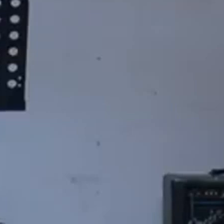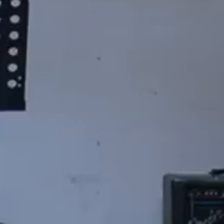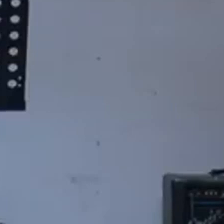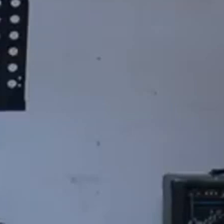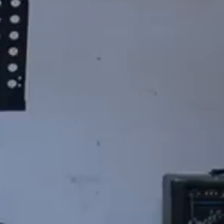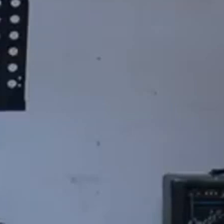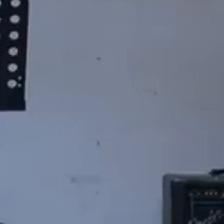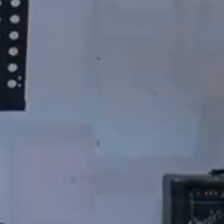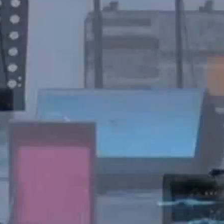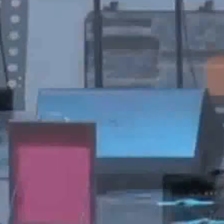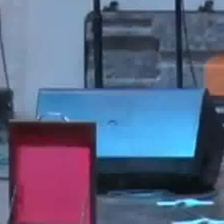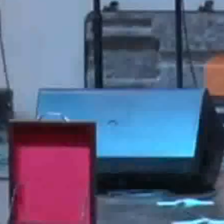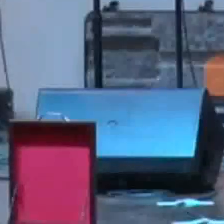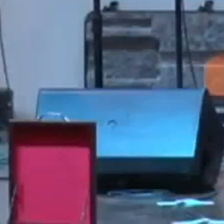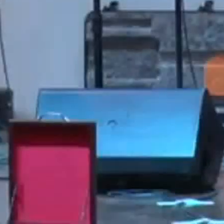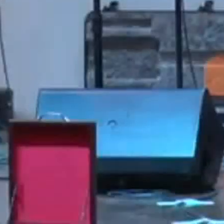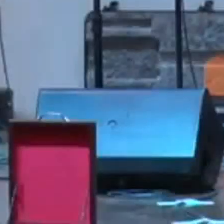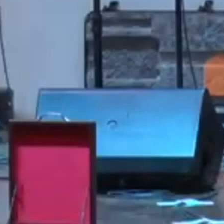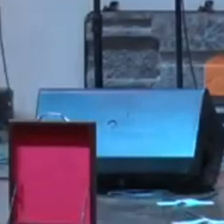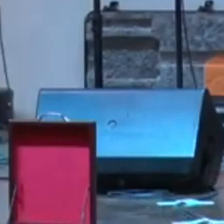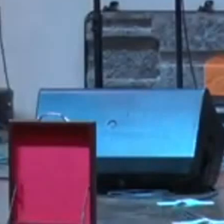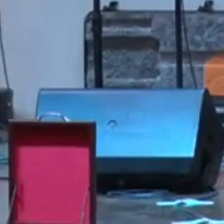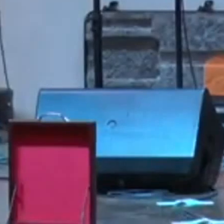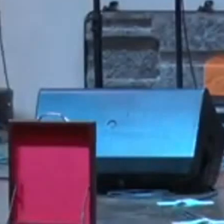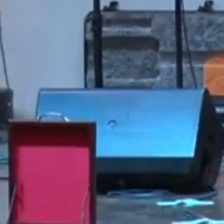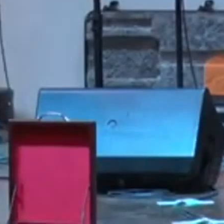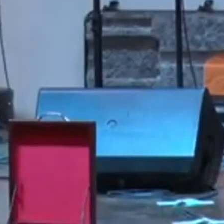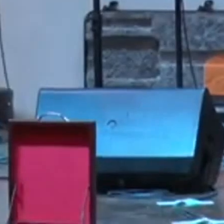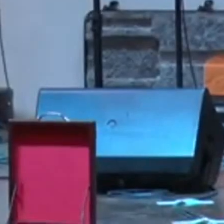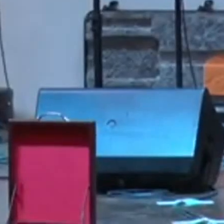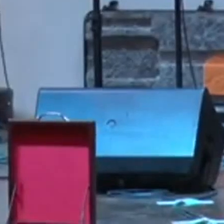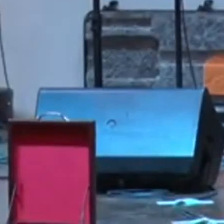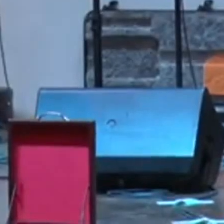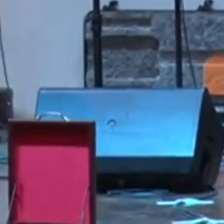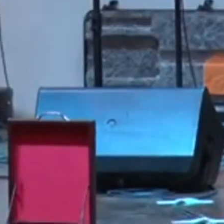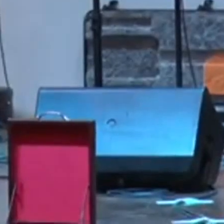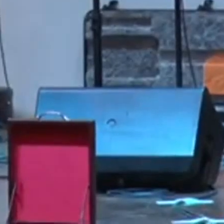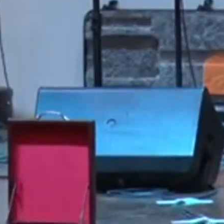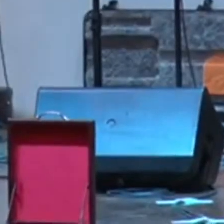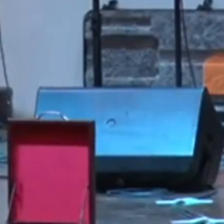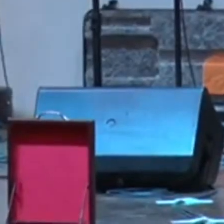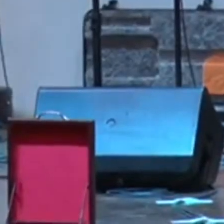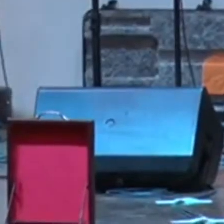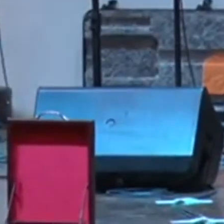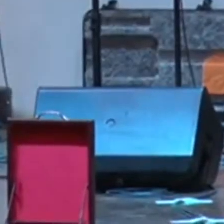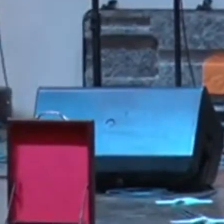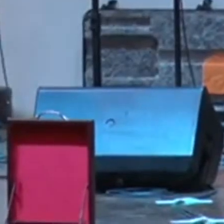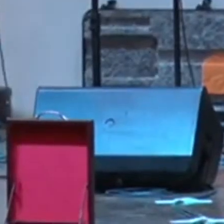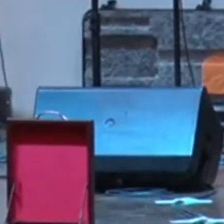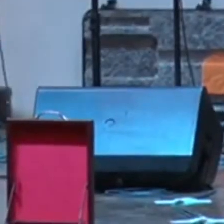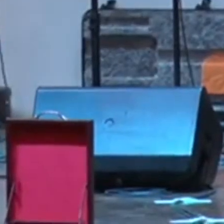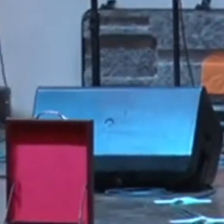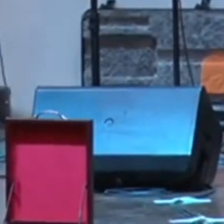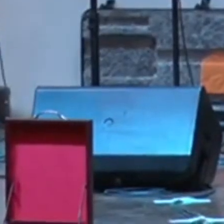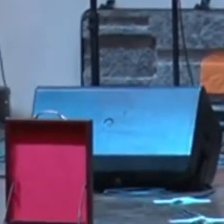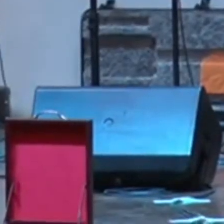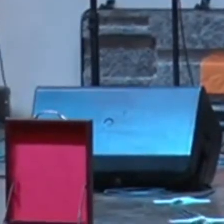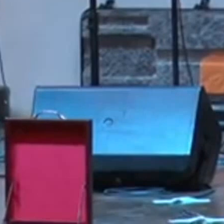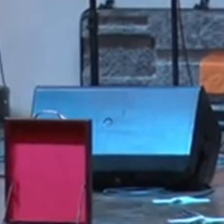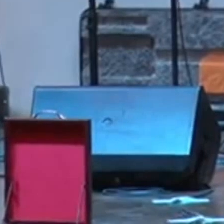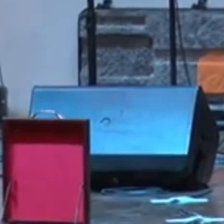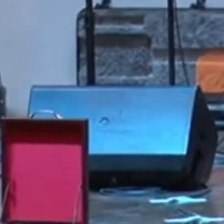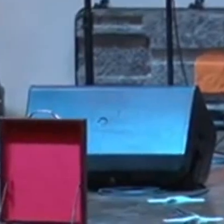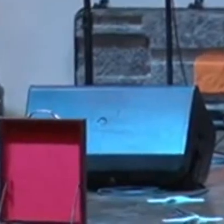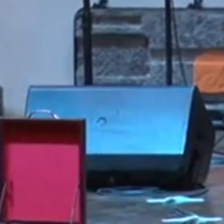Pai, nós realmente não sabemos orar como convém. Ensina-nos, Pai, a orar. Por meio da